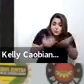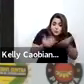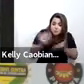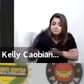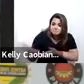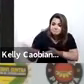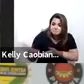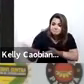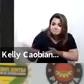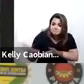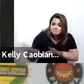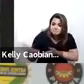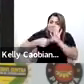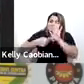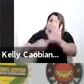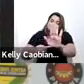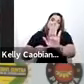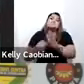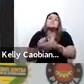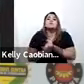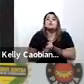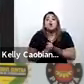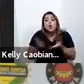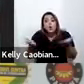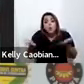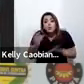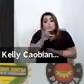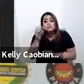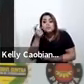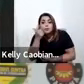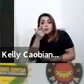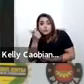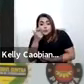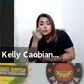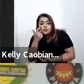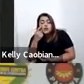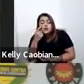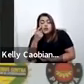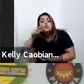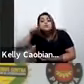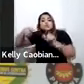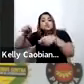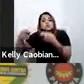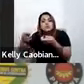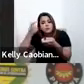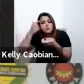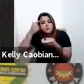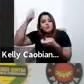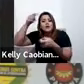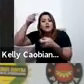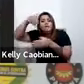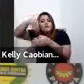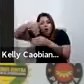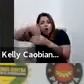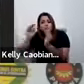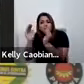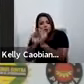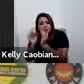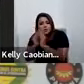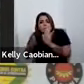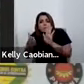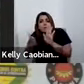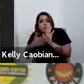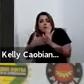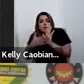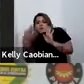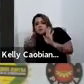começar aqui, nós temos a apuração sobre a votação dos trabalhadores da Renault da proposta que foi apresentada na